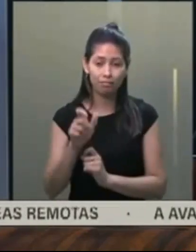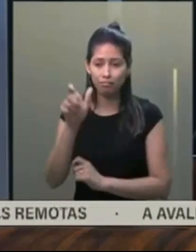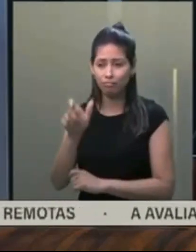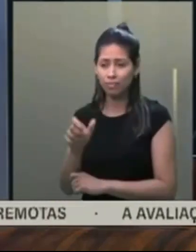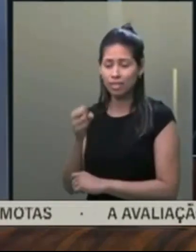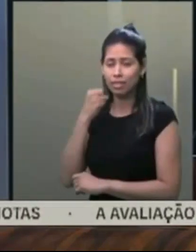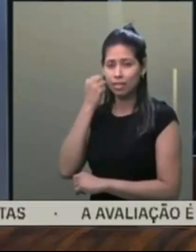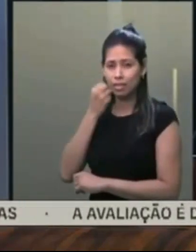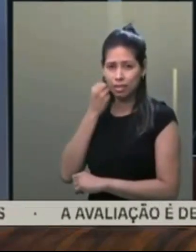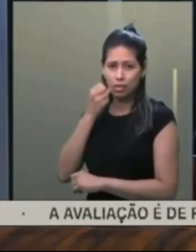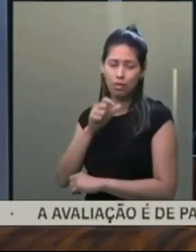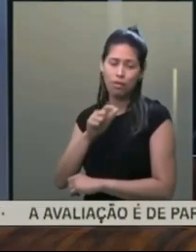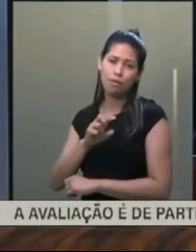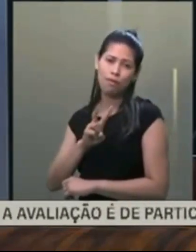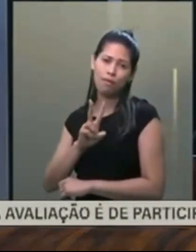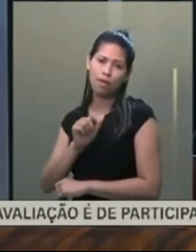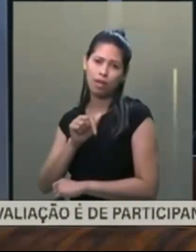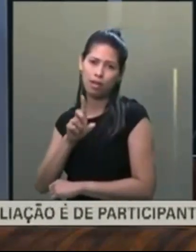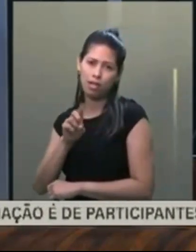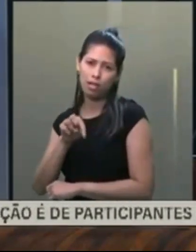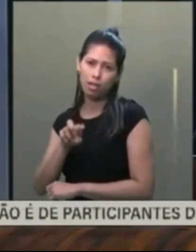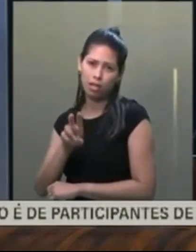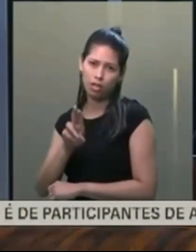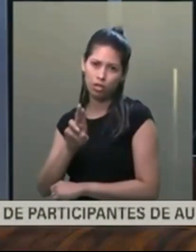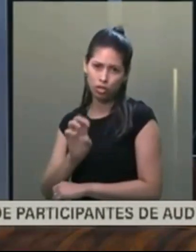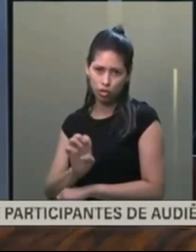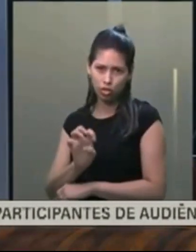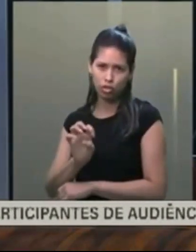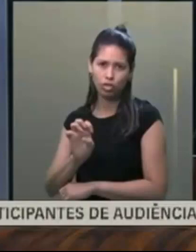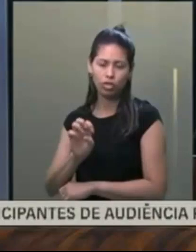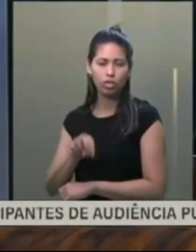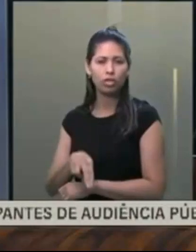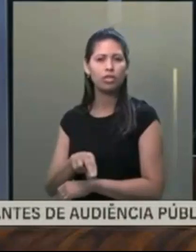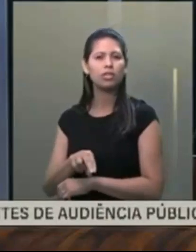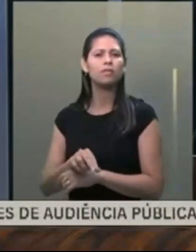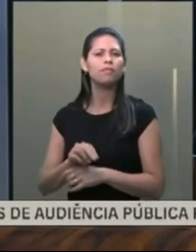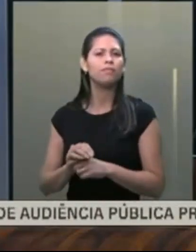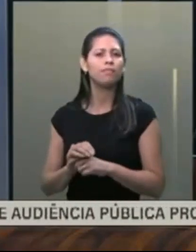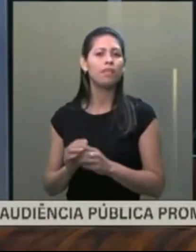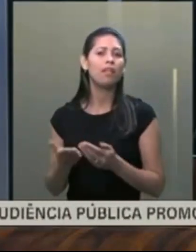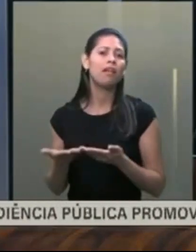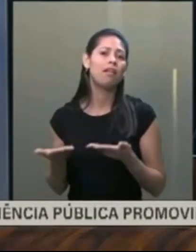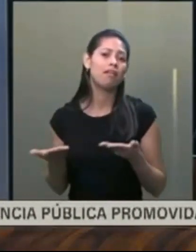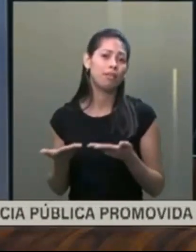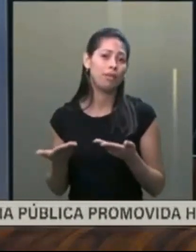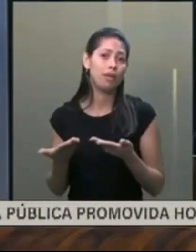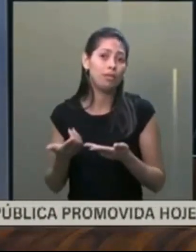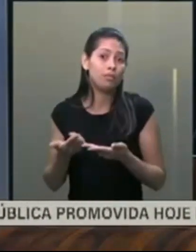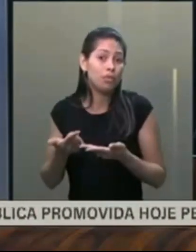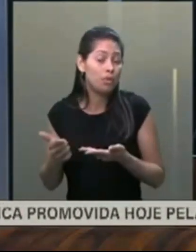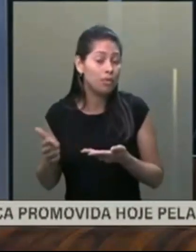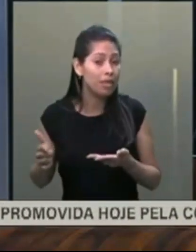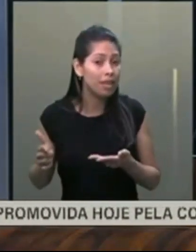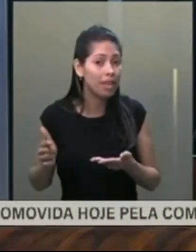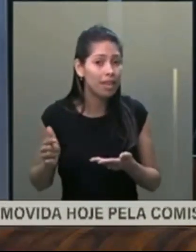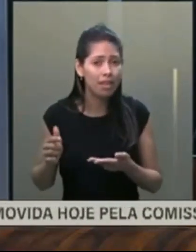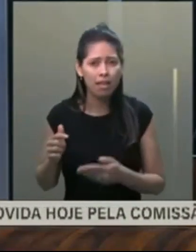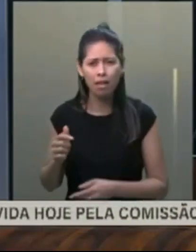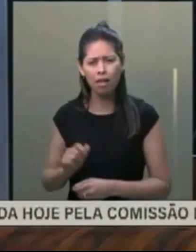prisão arbitrária de um deputado federal que deveria responder por seus